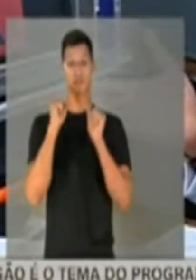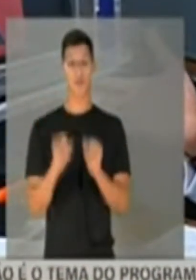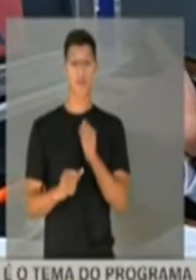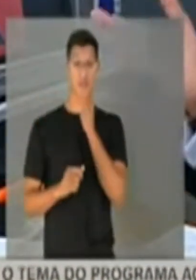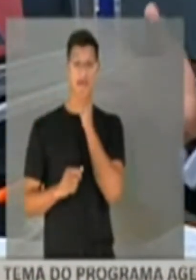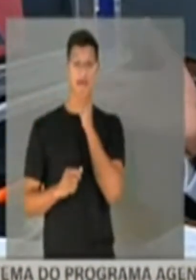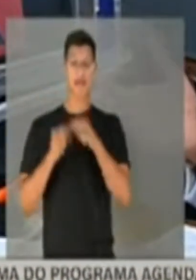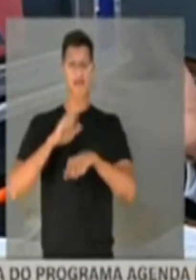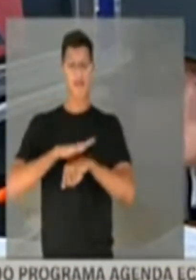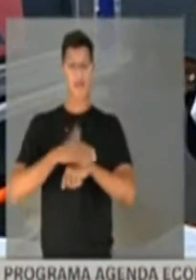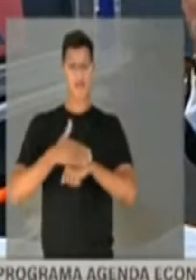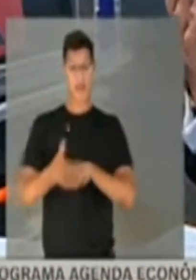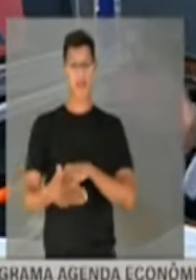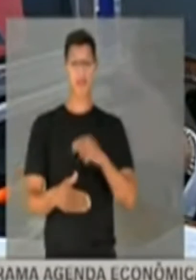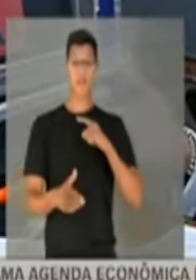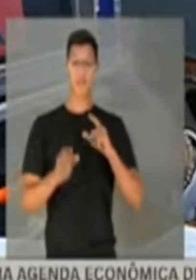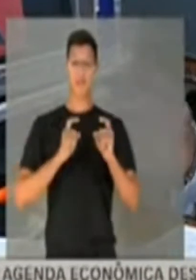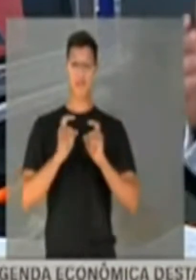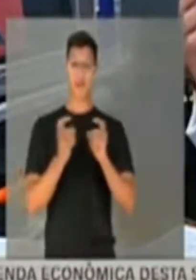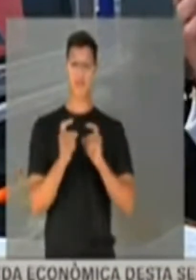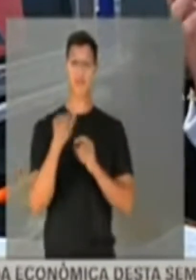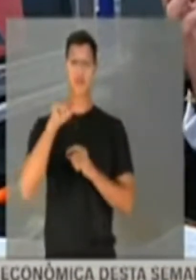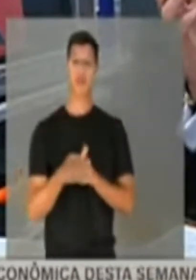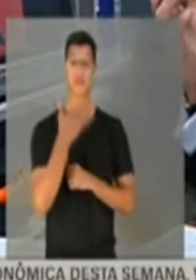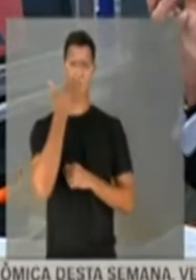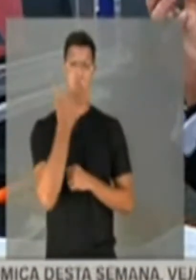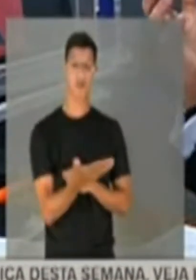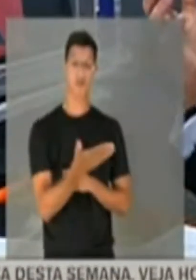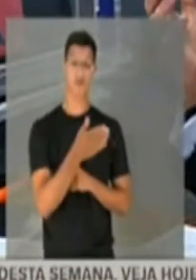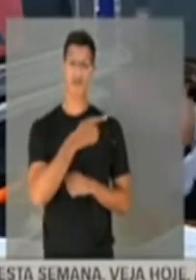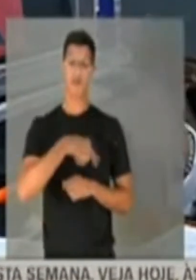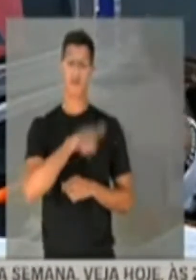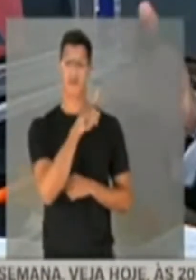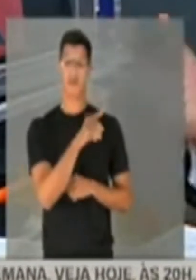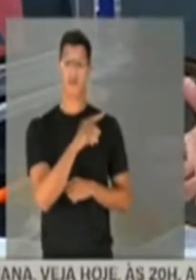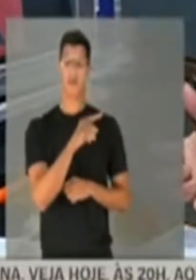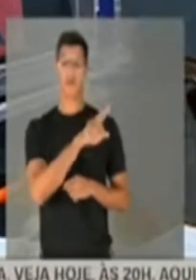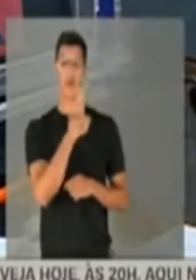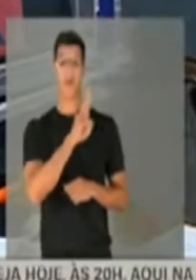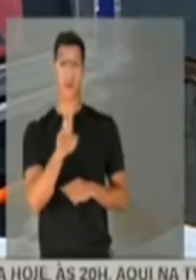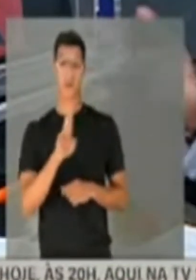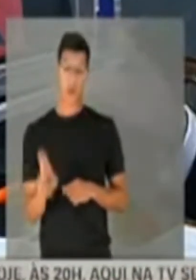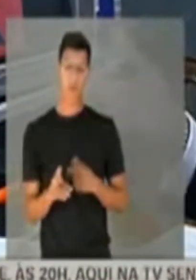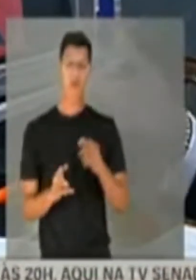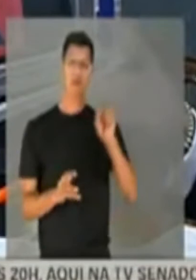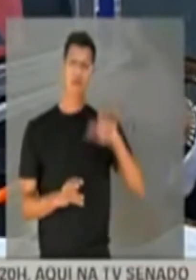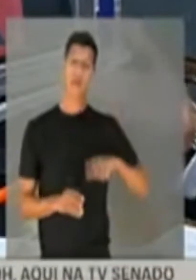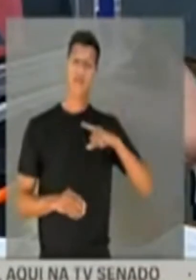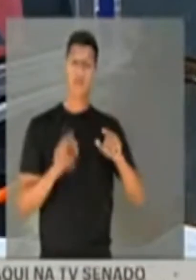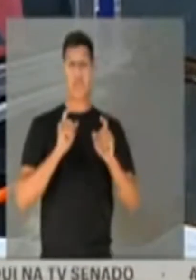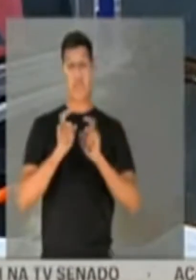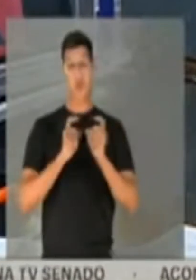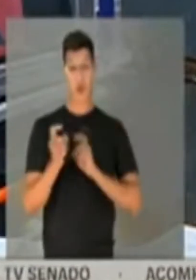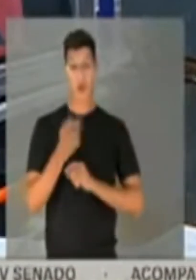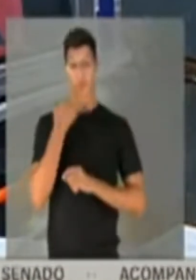ainda fazê-lo. Houve a reunião, quem pediu para o senhor foi ir lá foi fulano, foi cicrano. Houve realmente esse